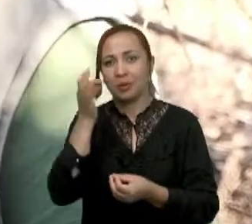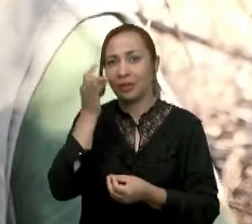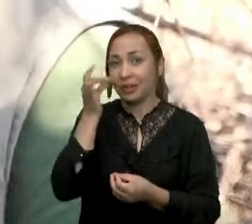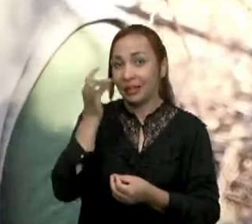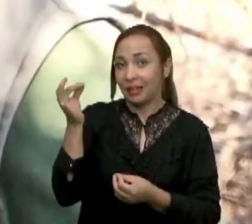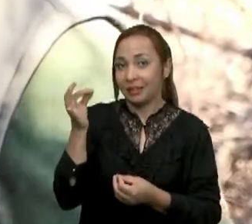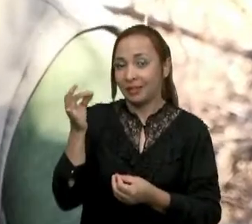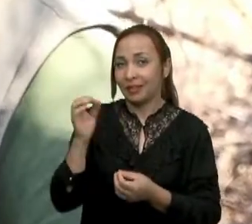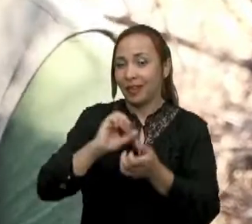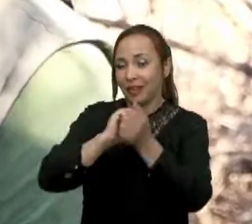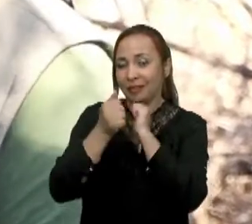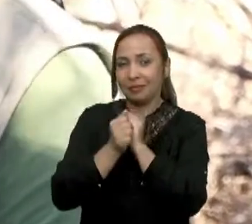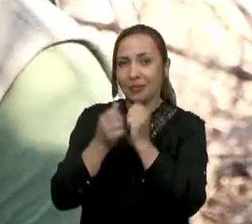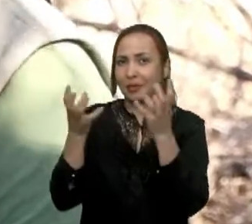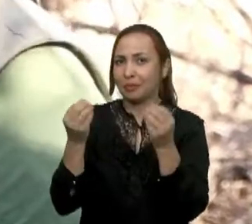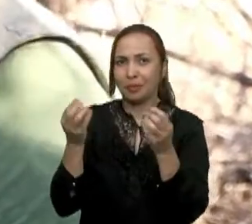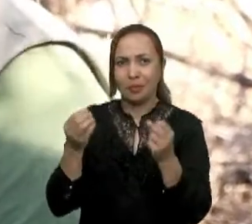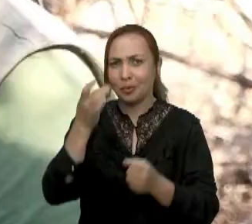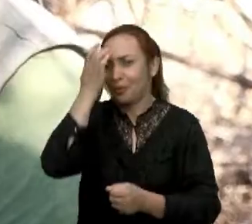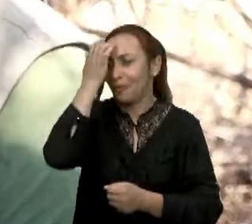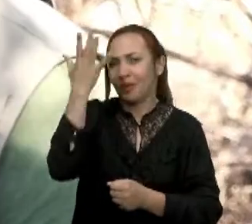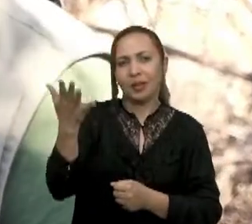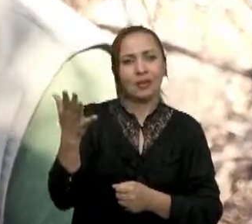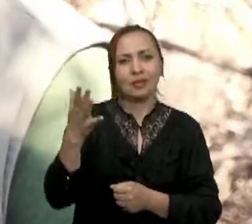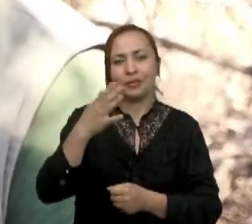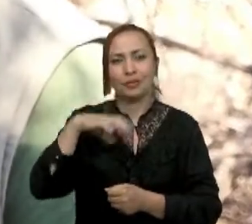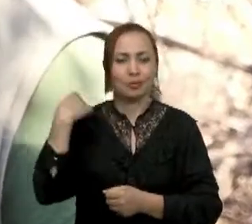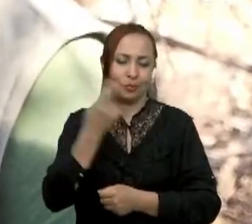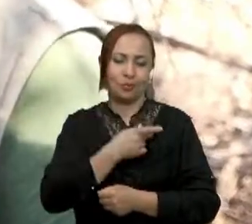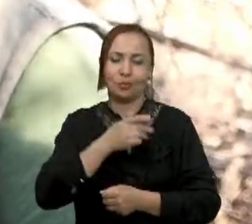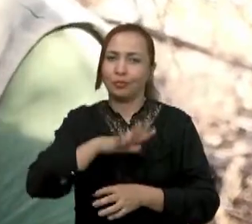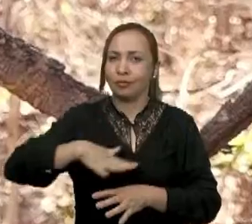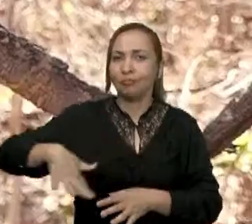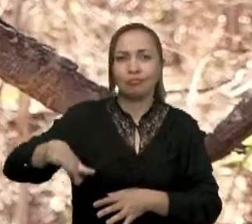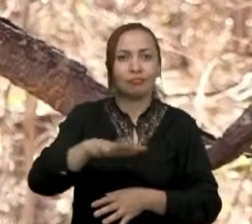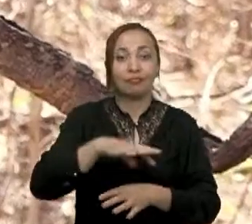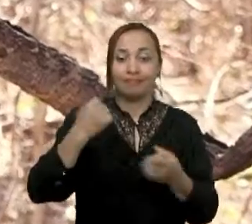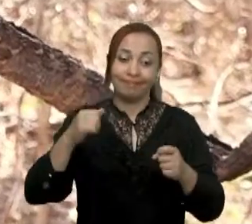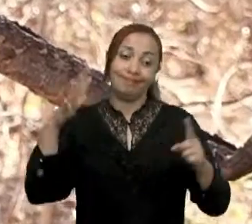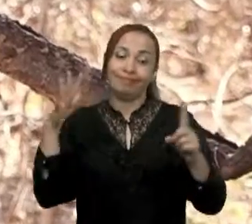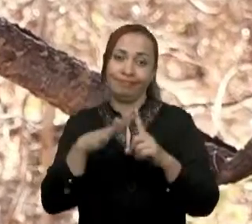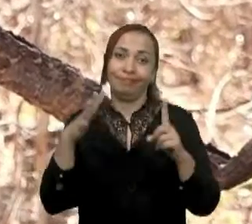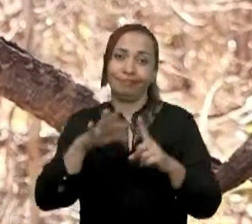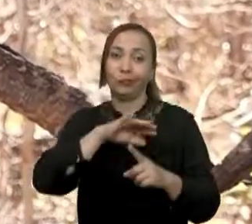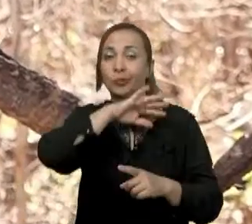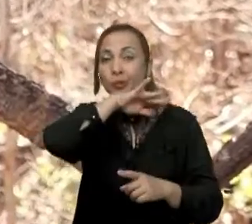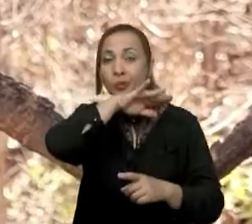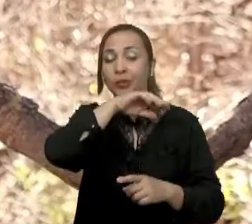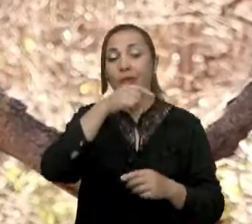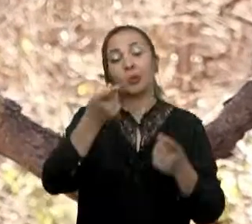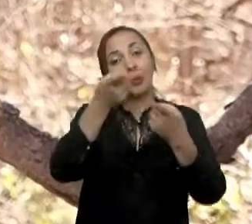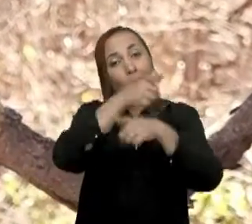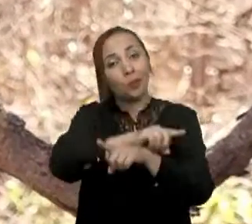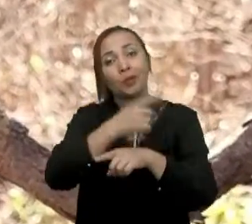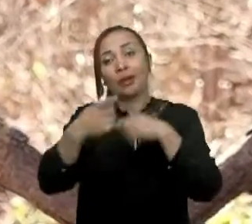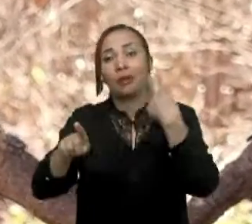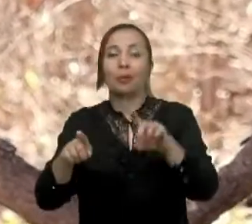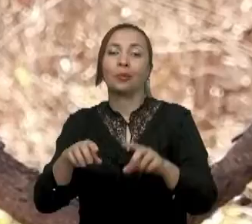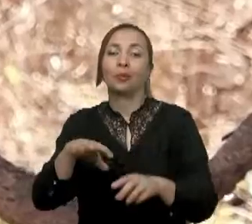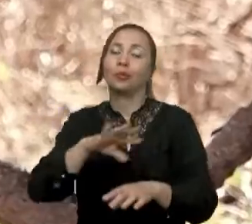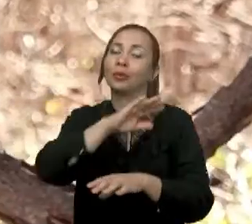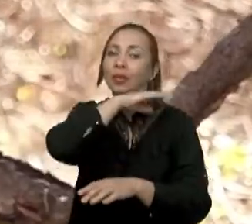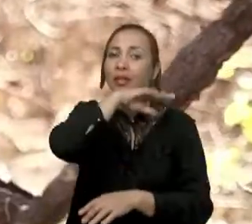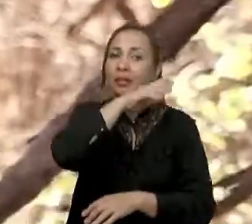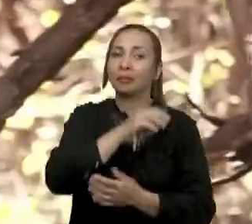um ano faz mal que se adaptou muito fácil é fazer o que se adaptou muito fácil nosso ambiente pode interferir negativamente com a vida de outras